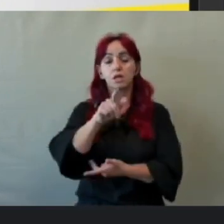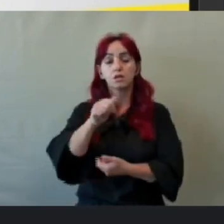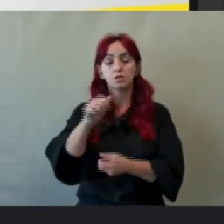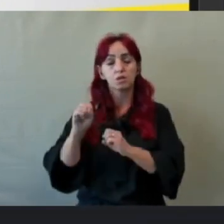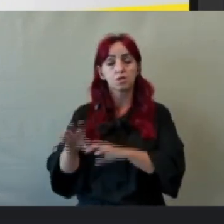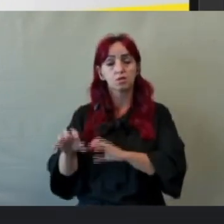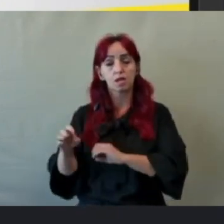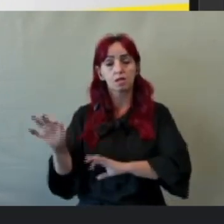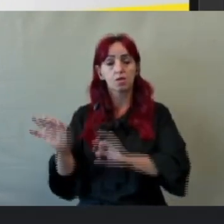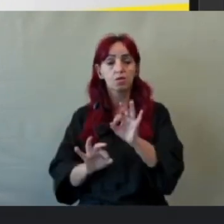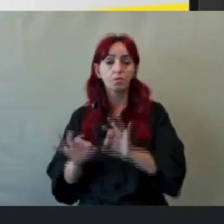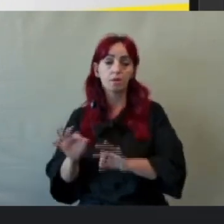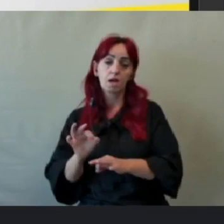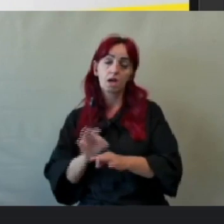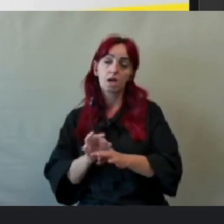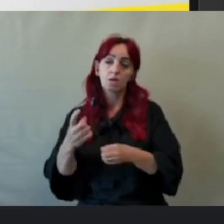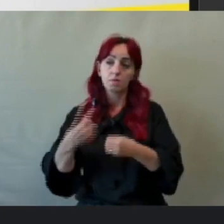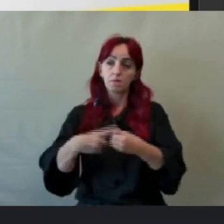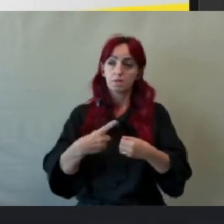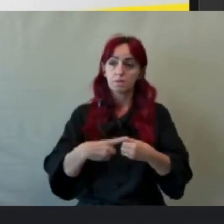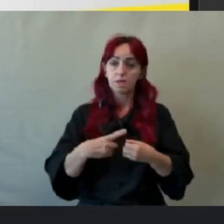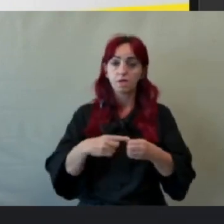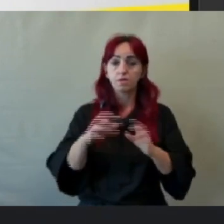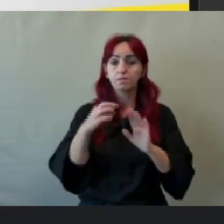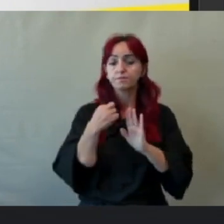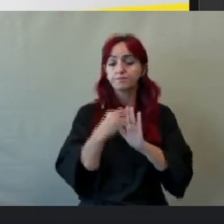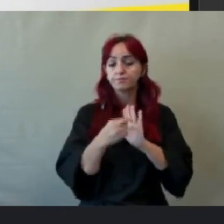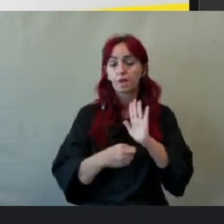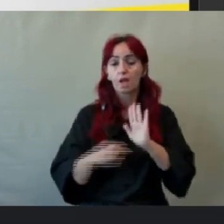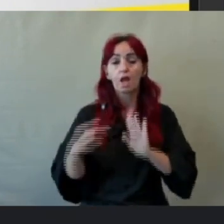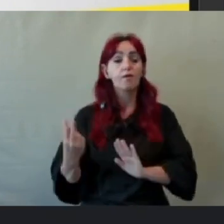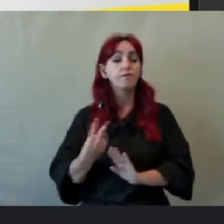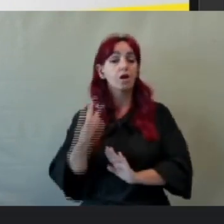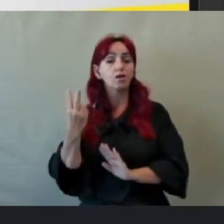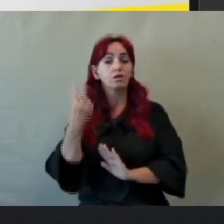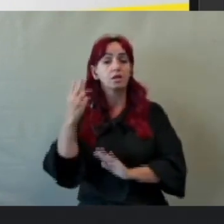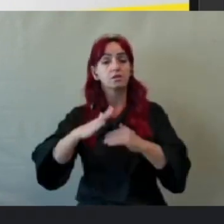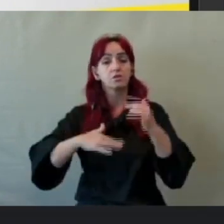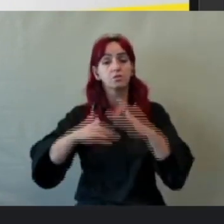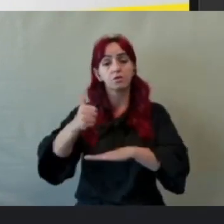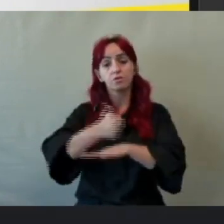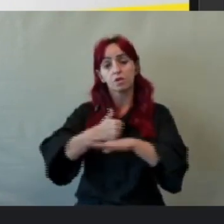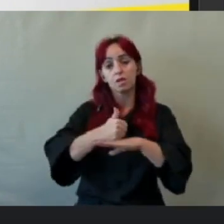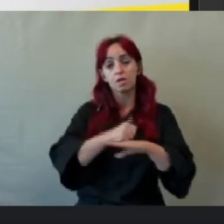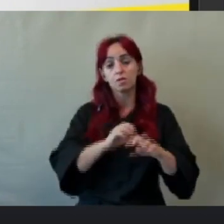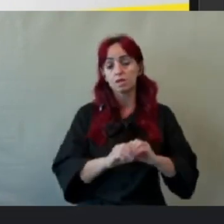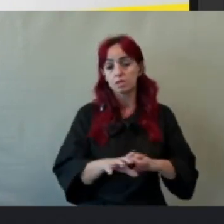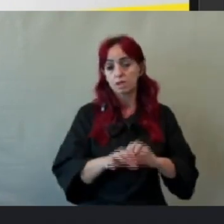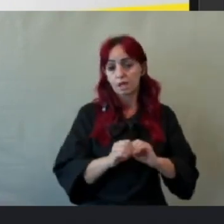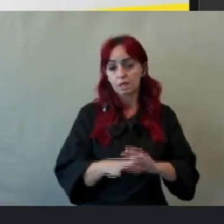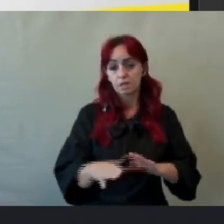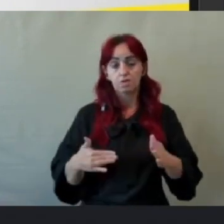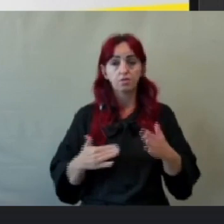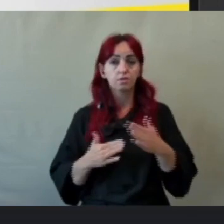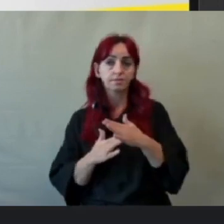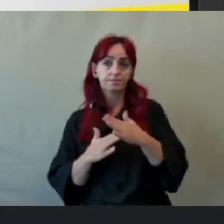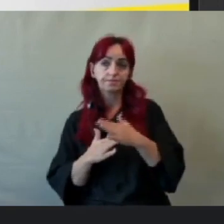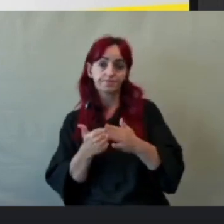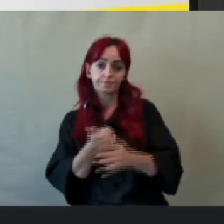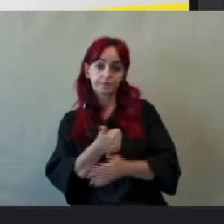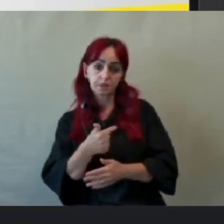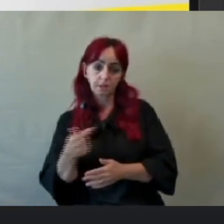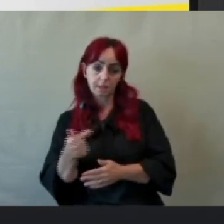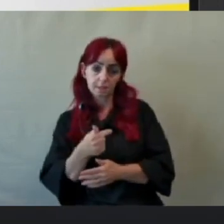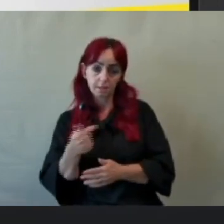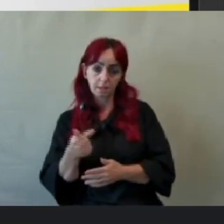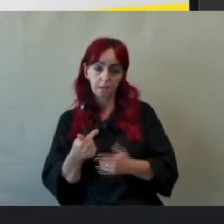no item sobre valorização dos profissionais da educação, que eu vou me ater aqui, na meta 17, como eu disse anteriormente, que a